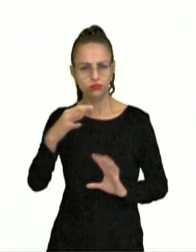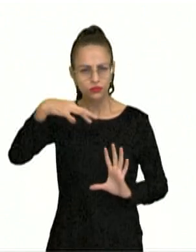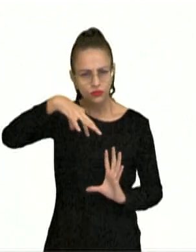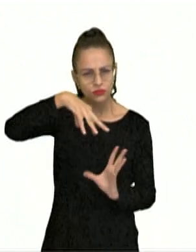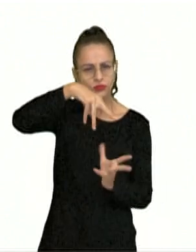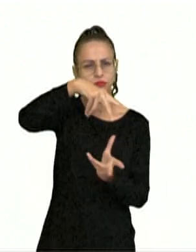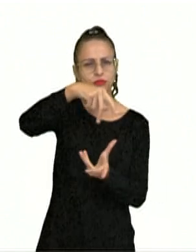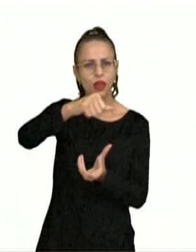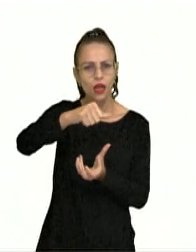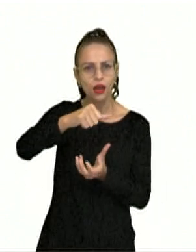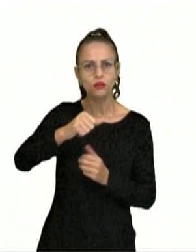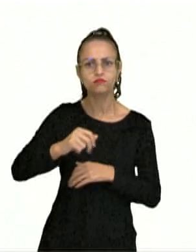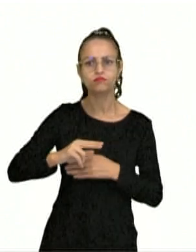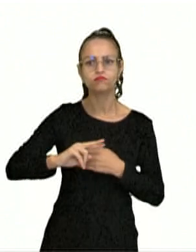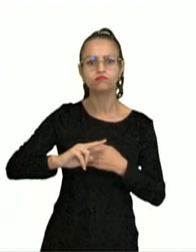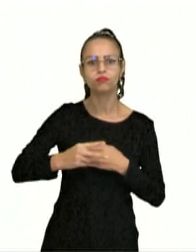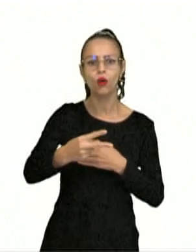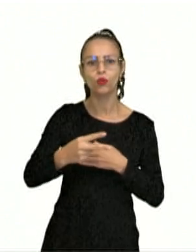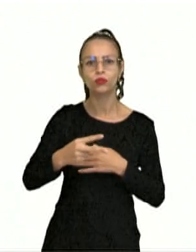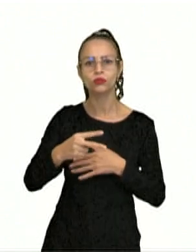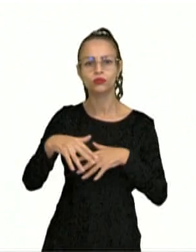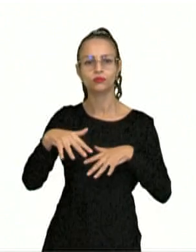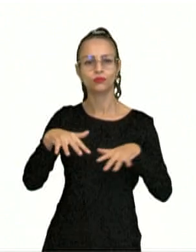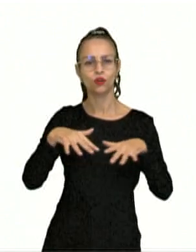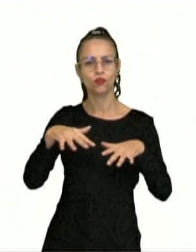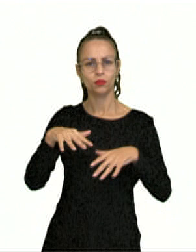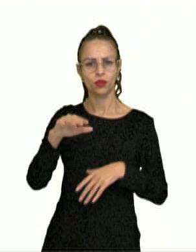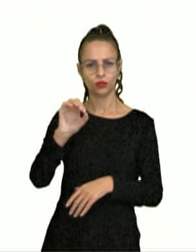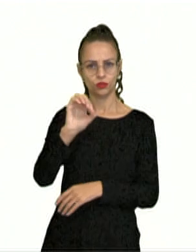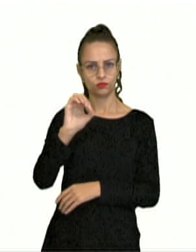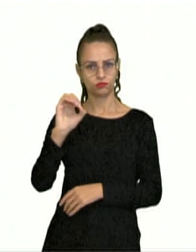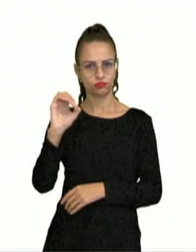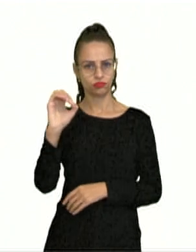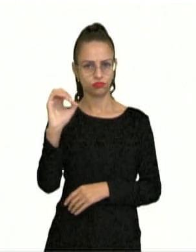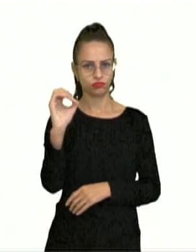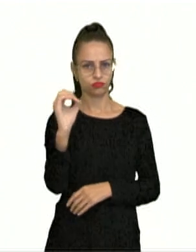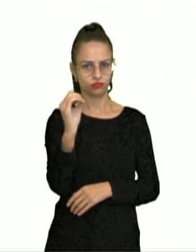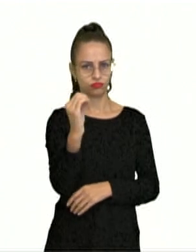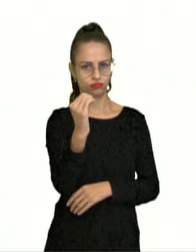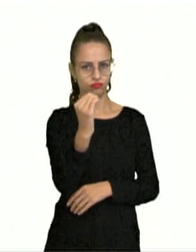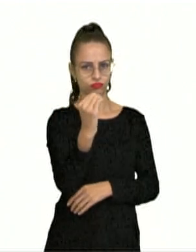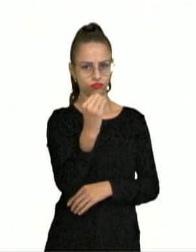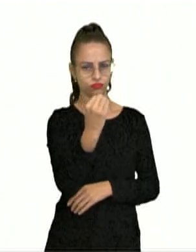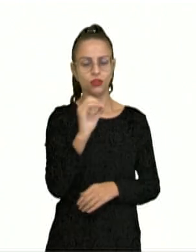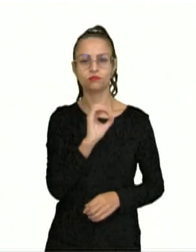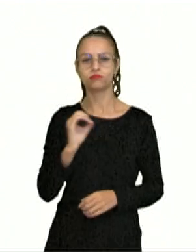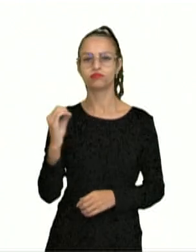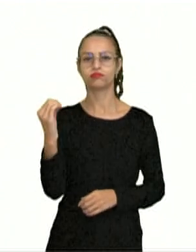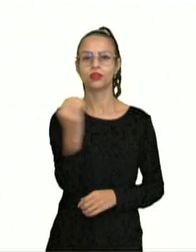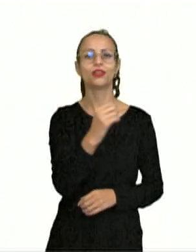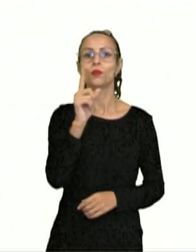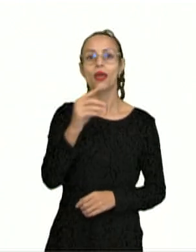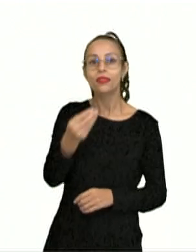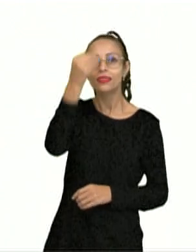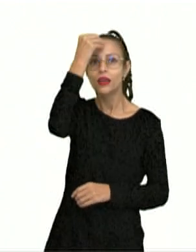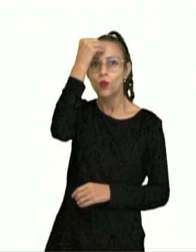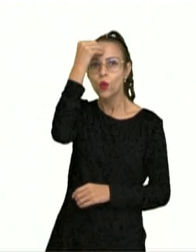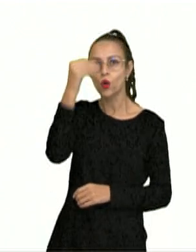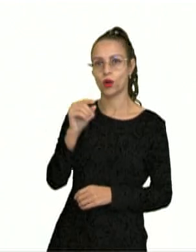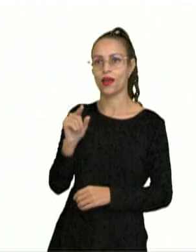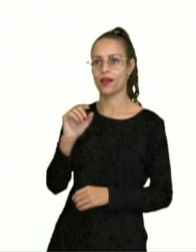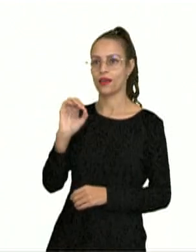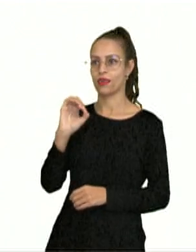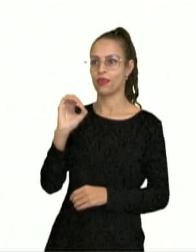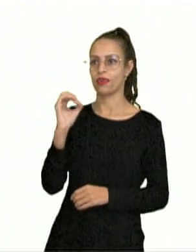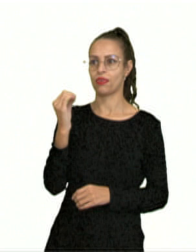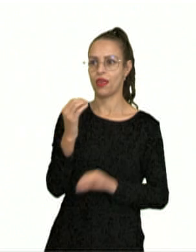é resultado dos movimentos de rotação e translação? Não é decorar que rotação é tal coisa,